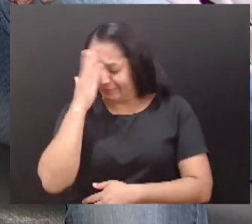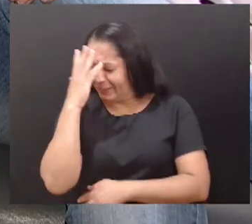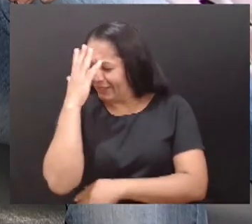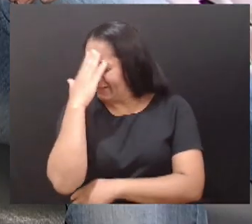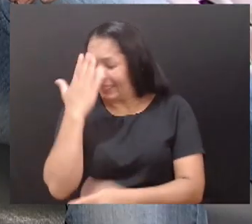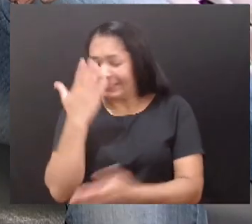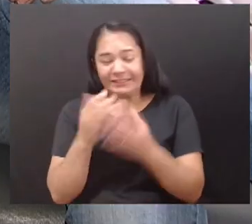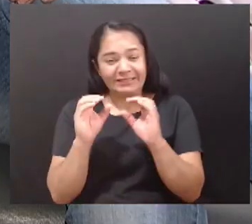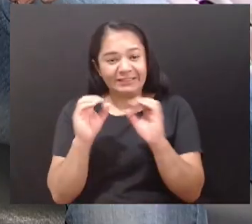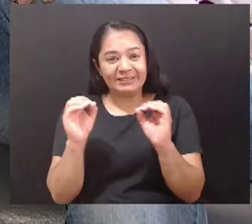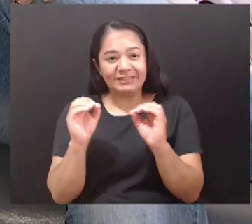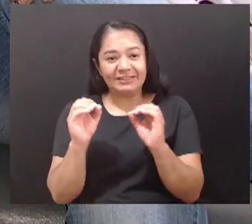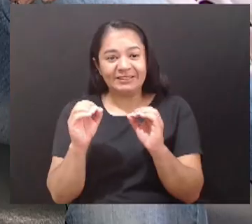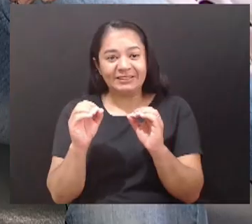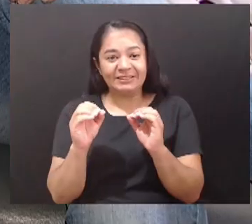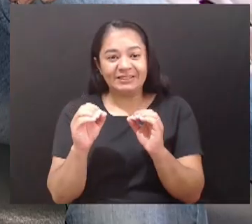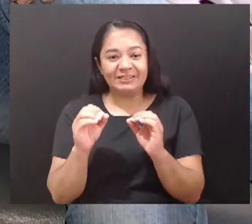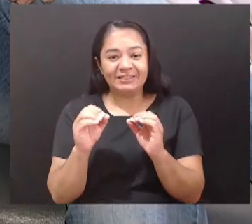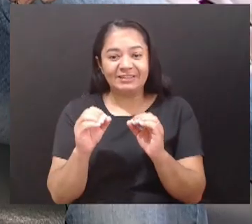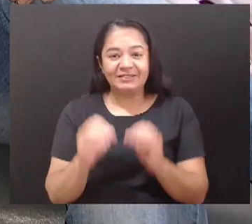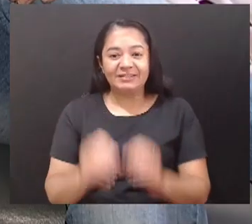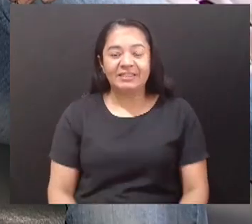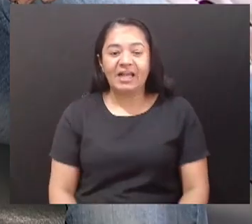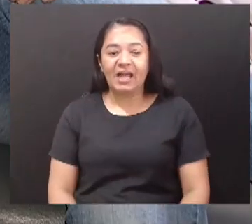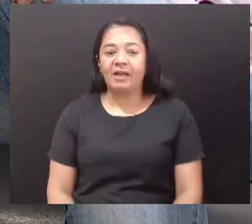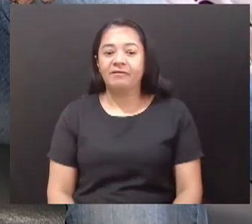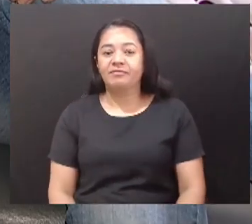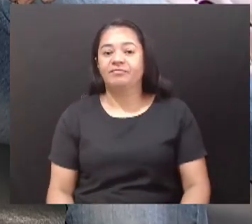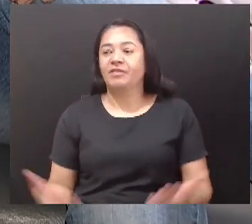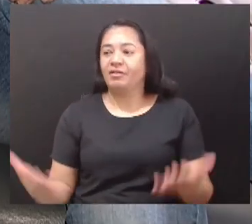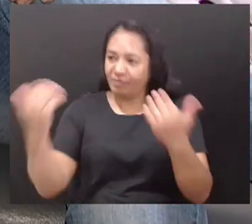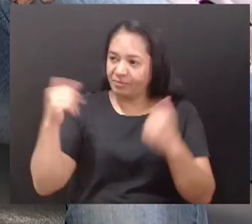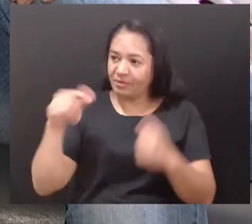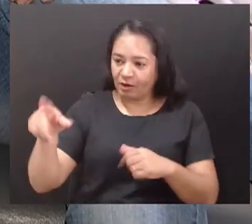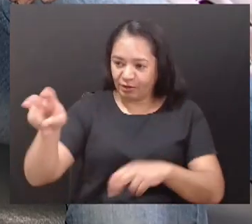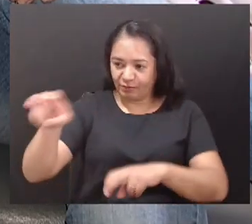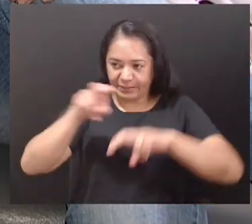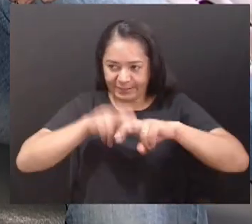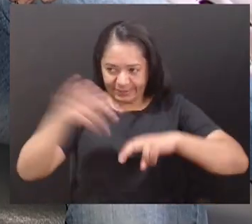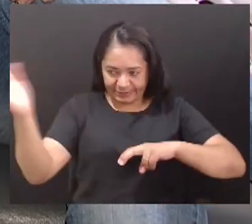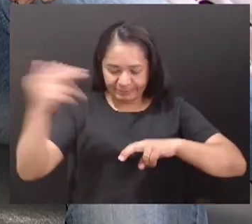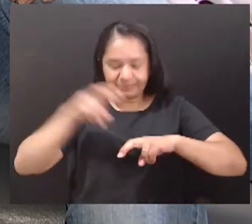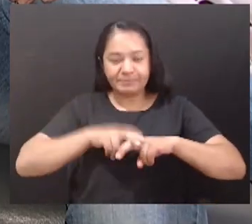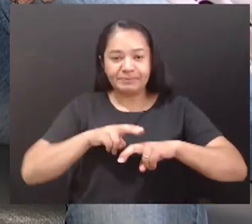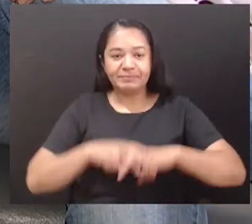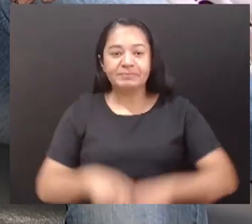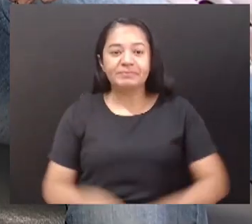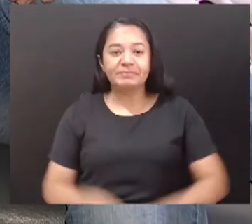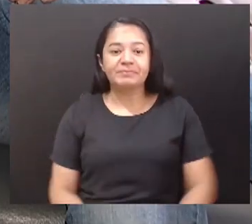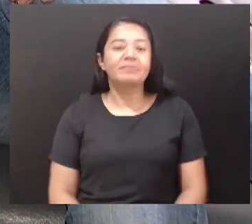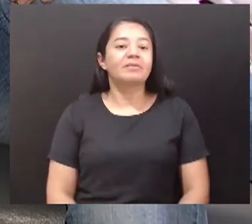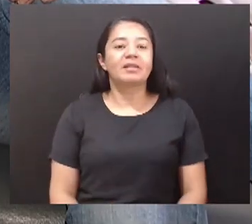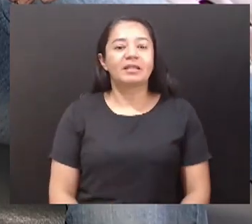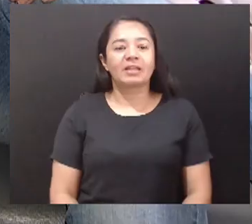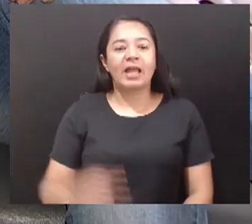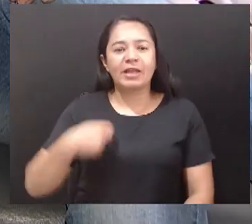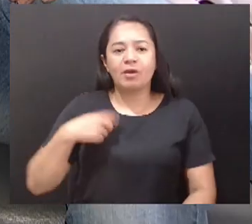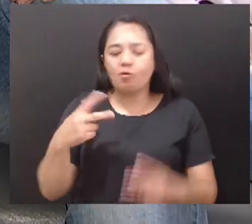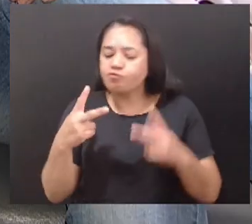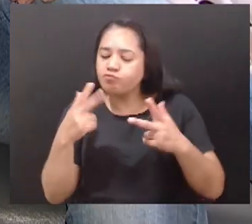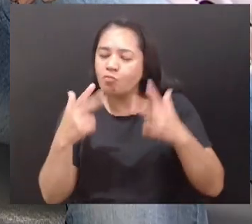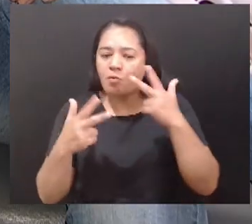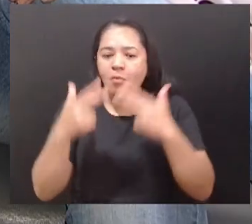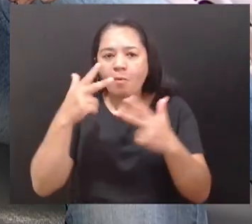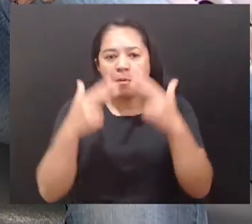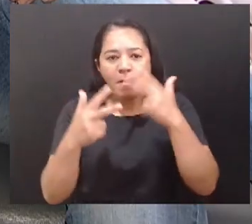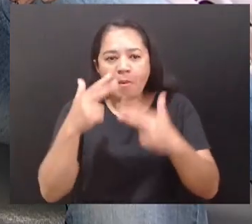pensou que eu ia dar relaxo também no black dele. Eu falei, não, vamos lá, vamos tentar, ver se eu aprendi ou não, né? Aí peguei, cortei, onde eu vi